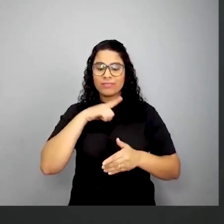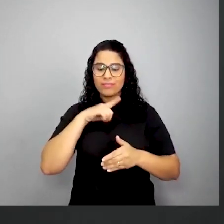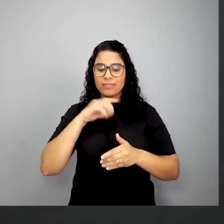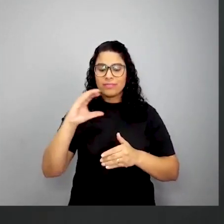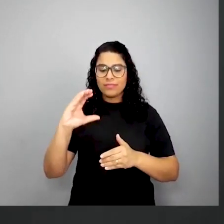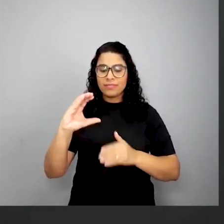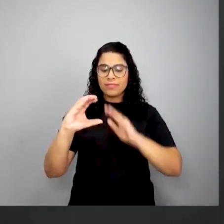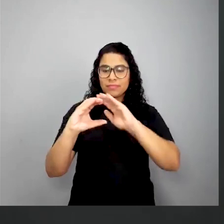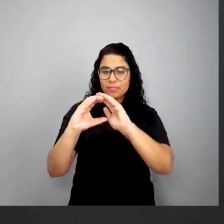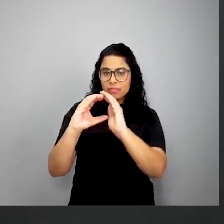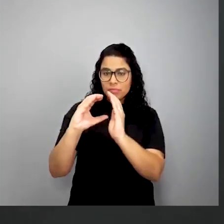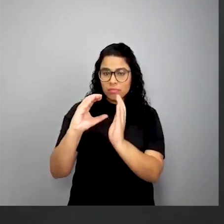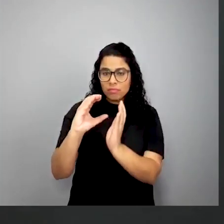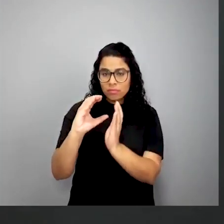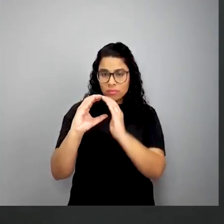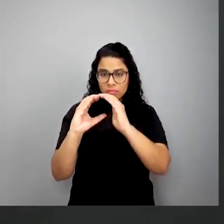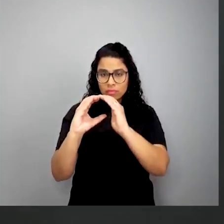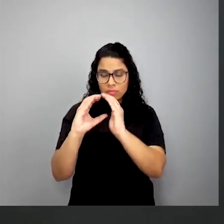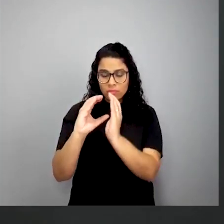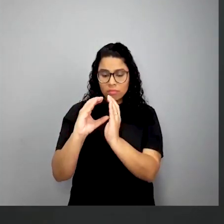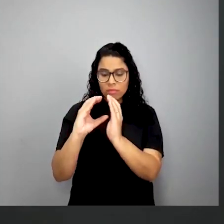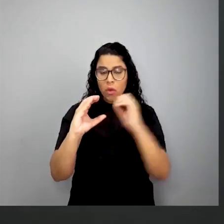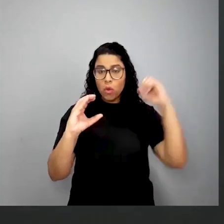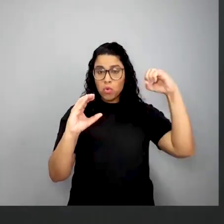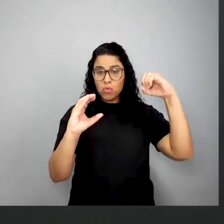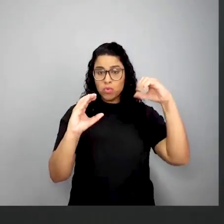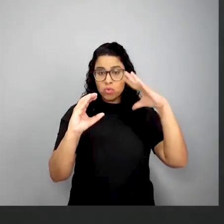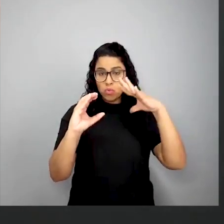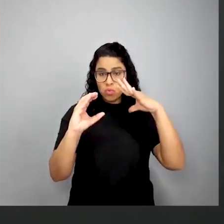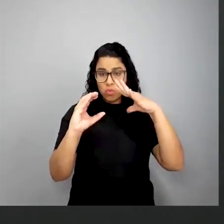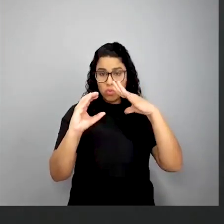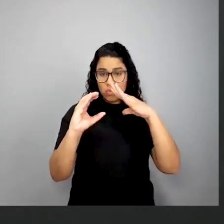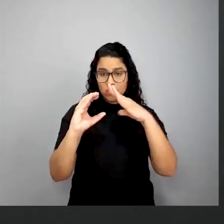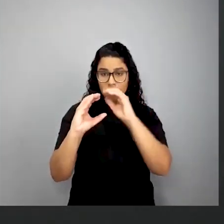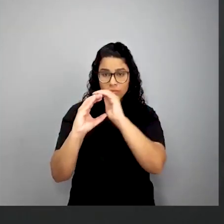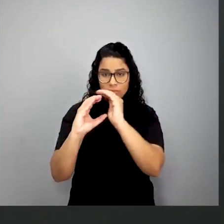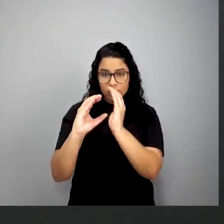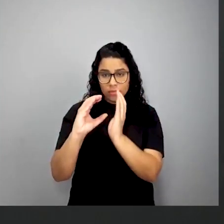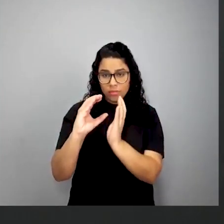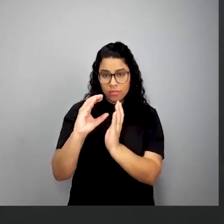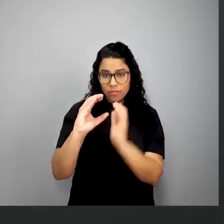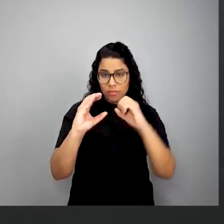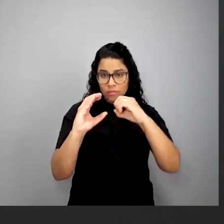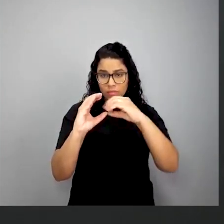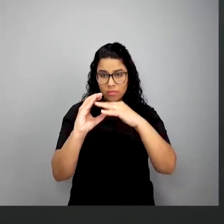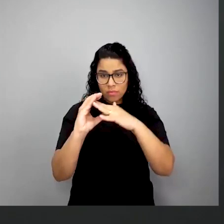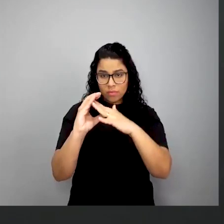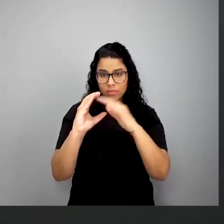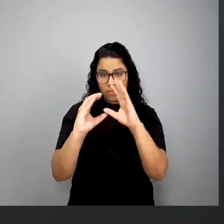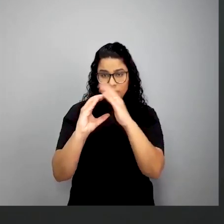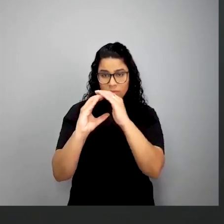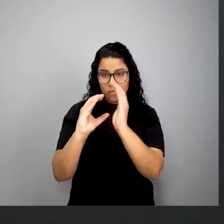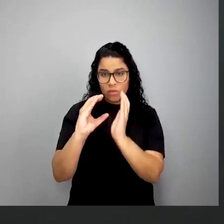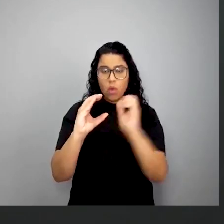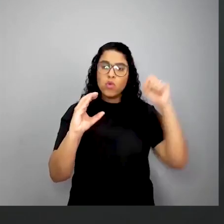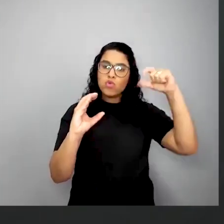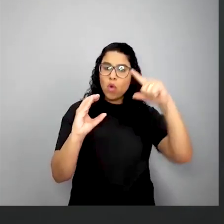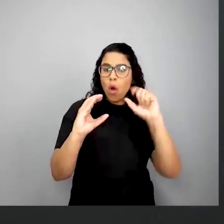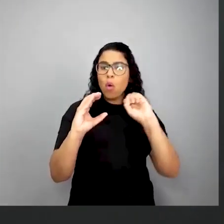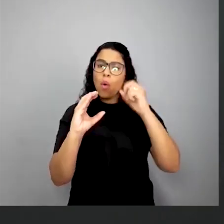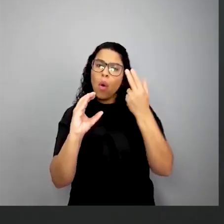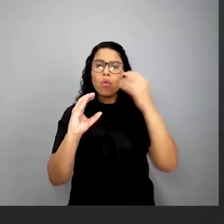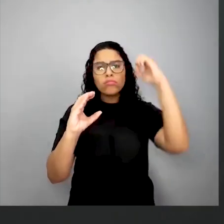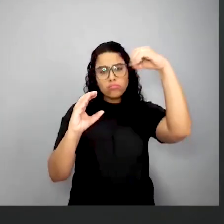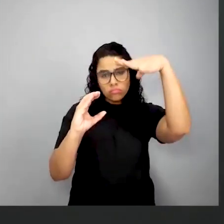Essa luz solar, esse raio... luz solar é mole. A luz que entra, seja do sol ou uma luz artificial,